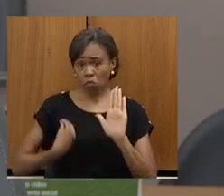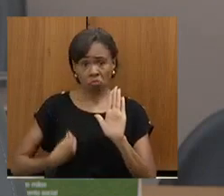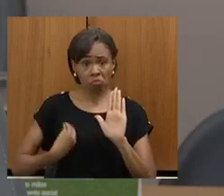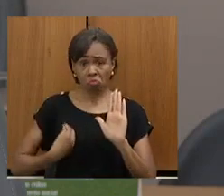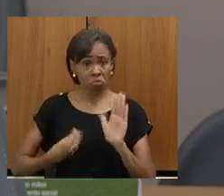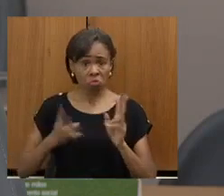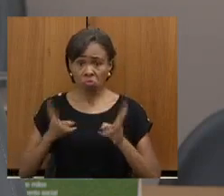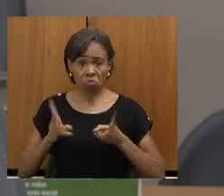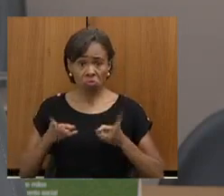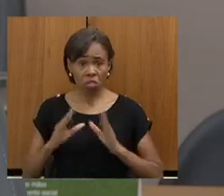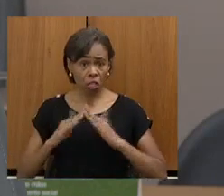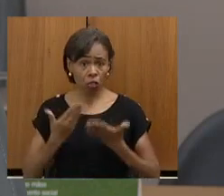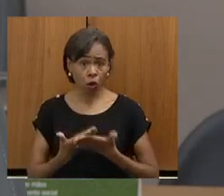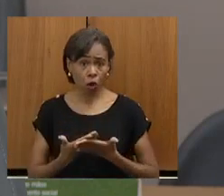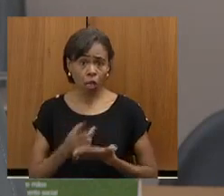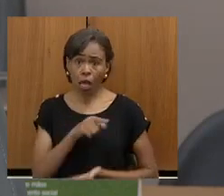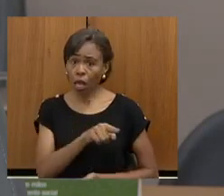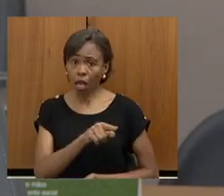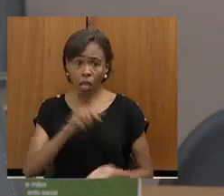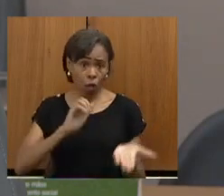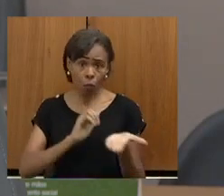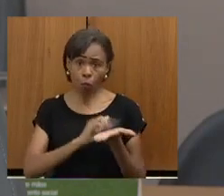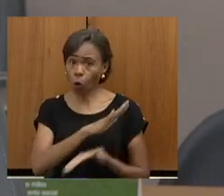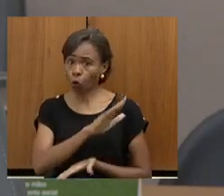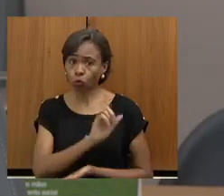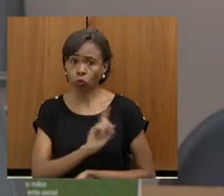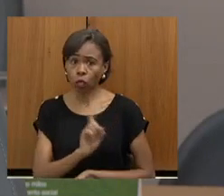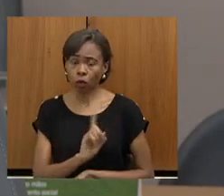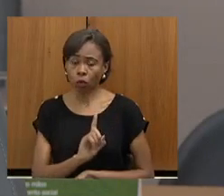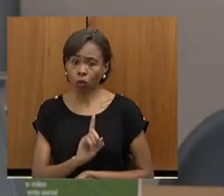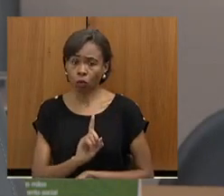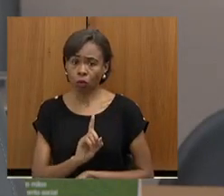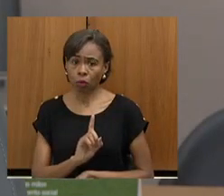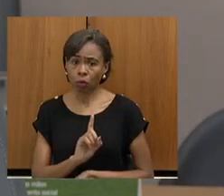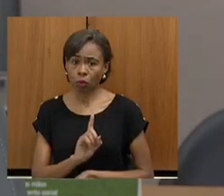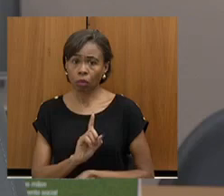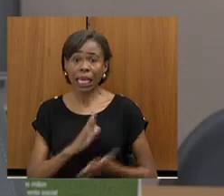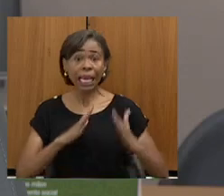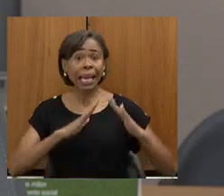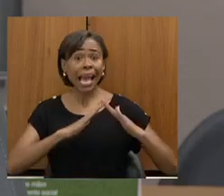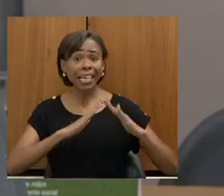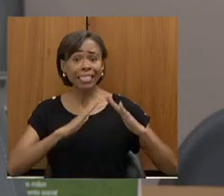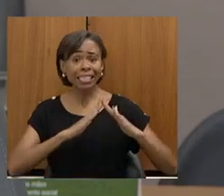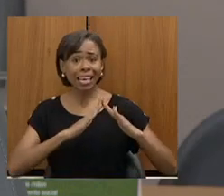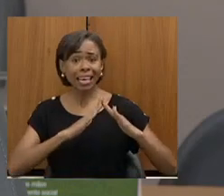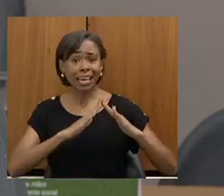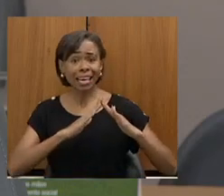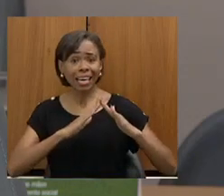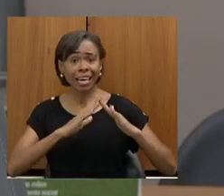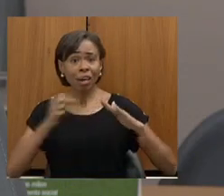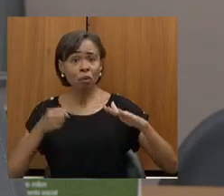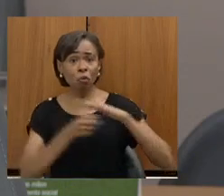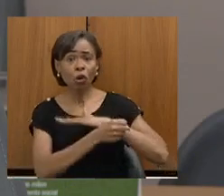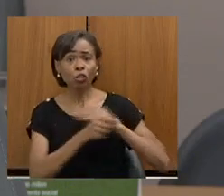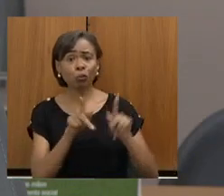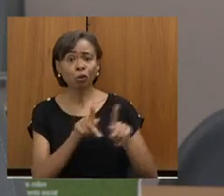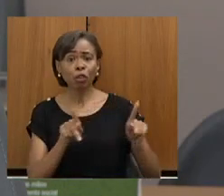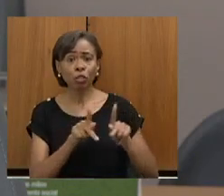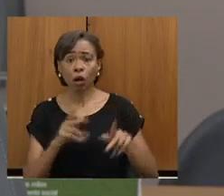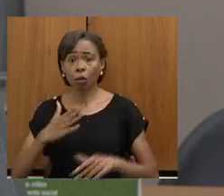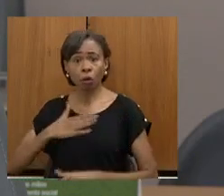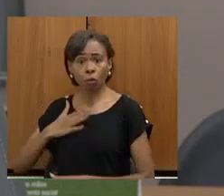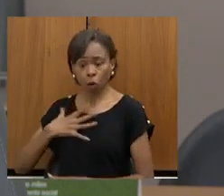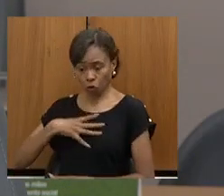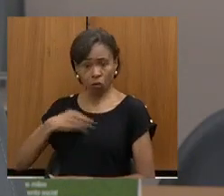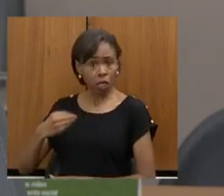expulso. Ele está tendo professores em casa. O Davi nem foi oferecido isso. O